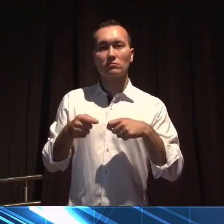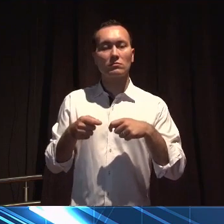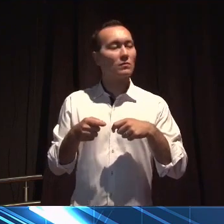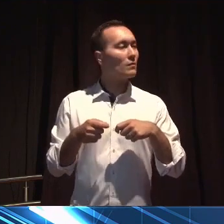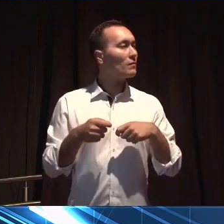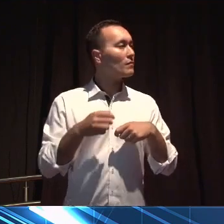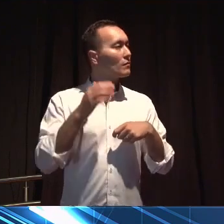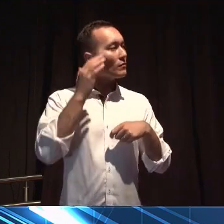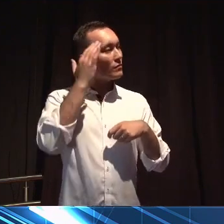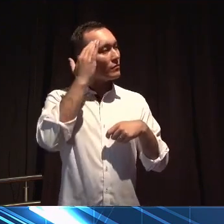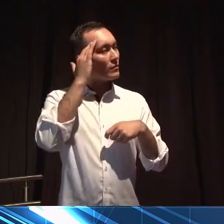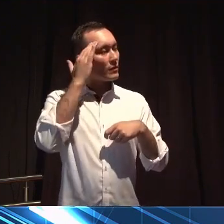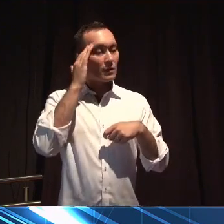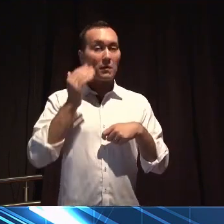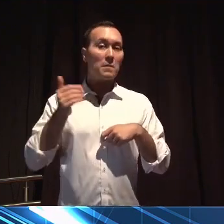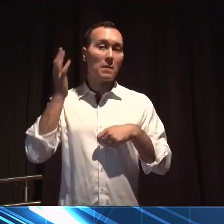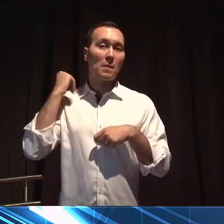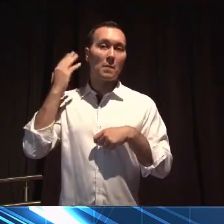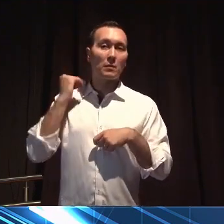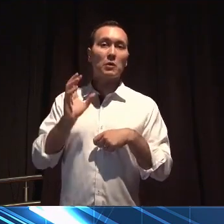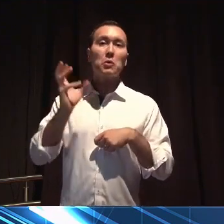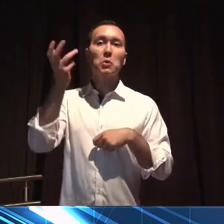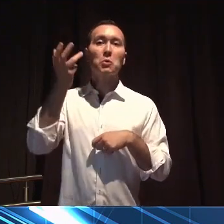aqueles serviços lá que foram feitos